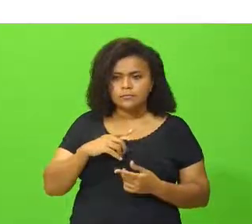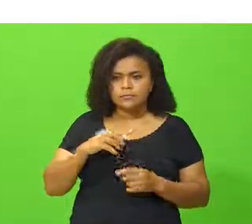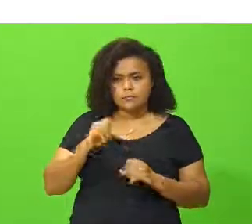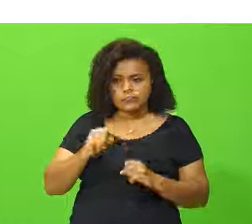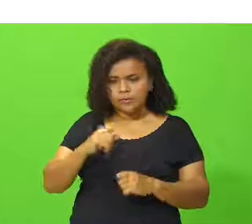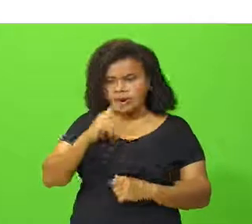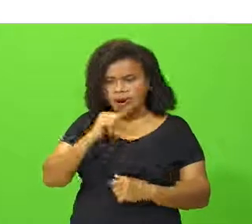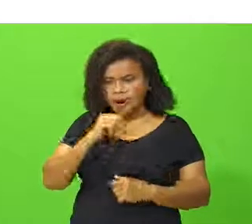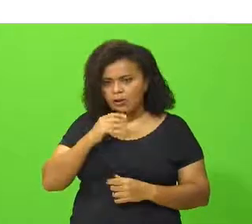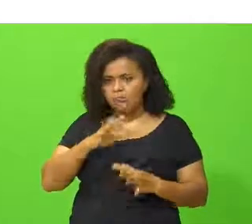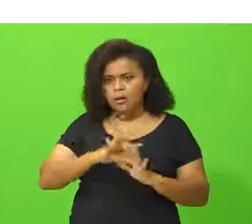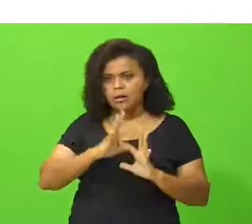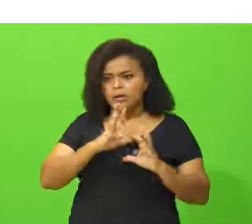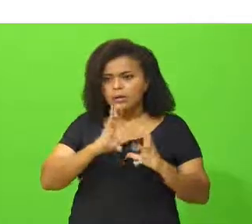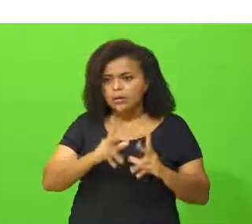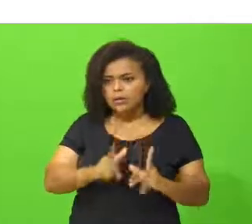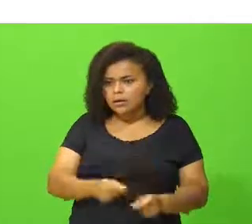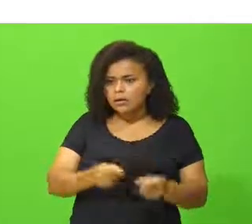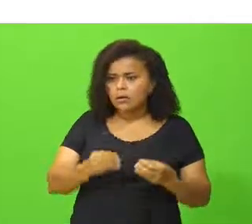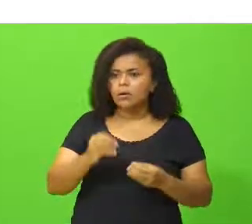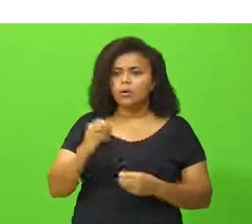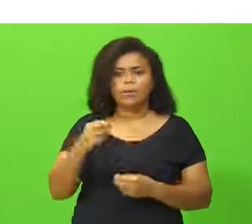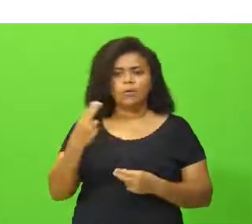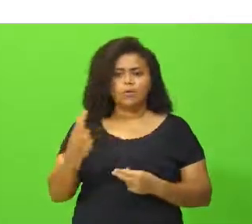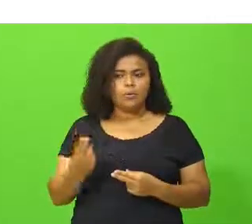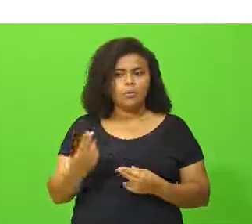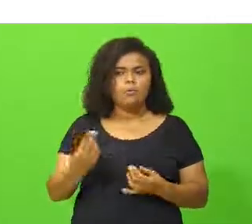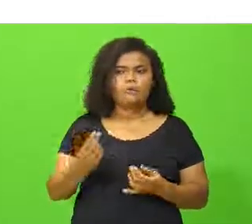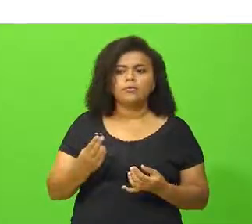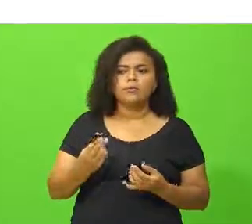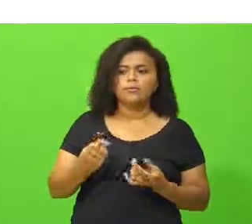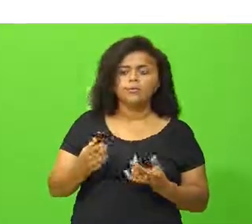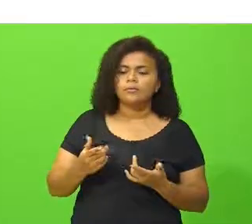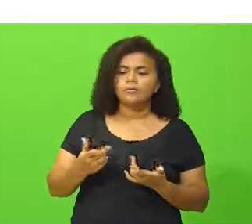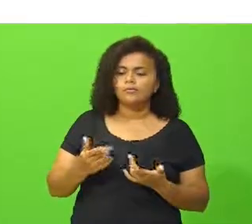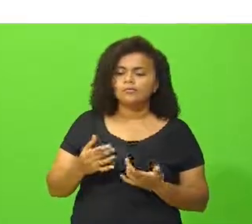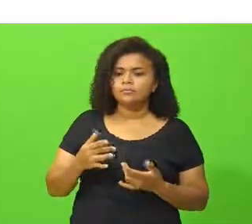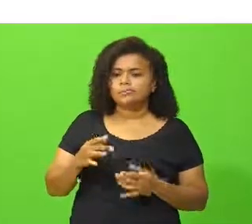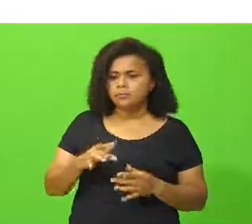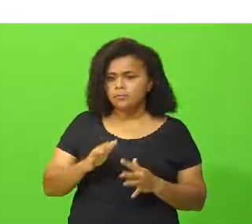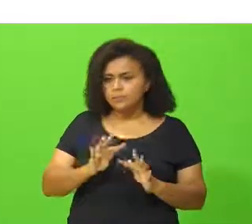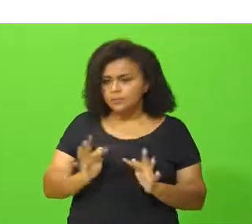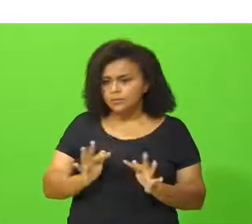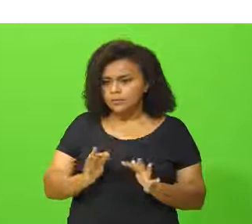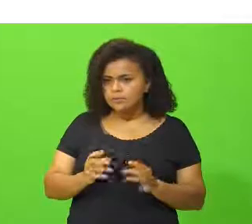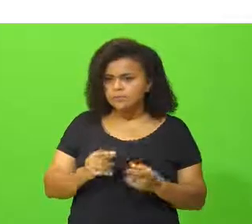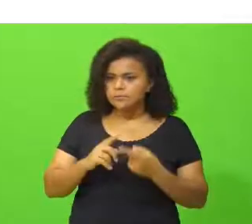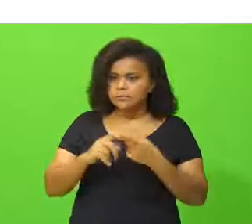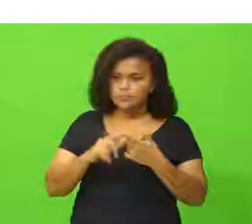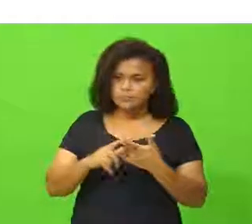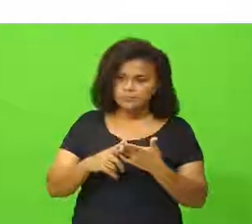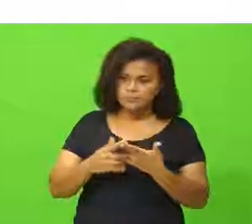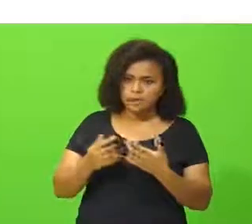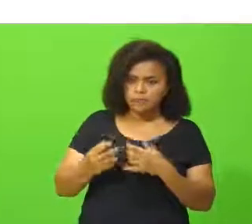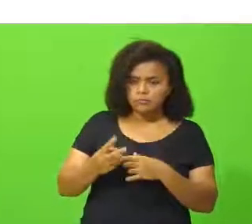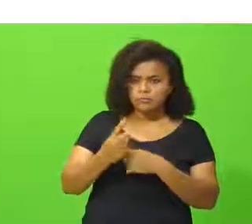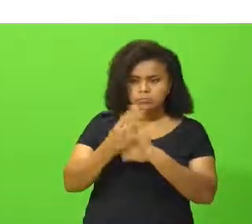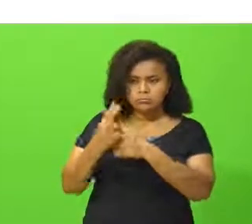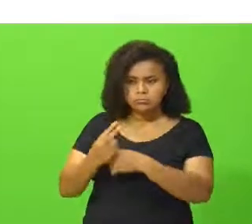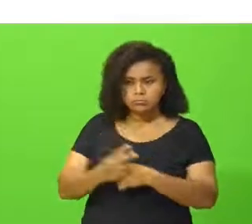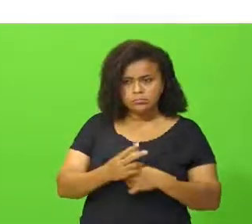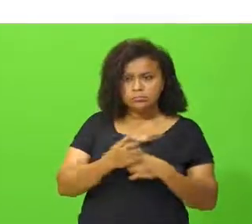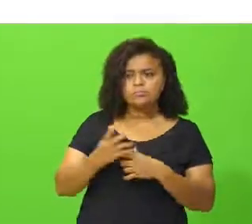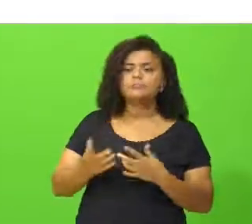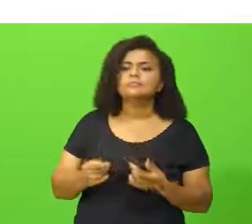da água e da própria qualidade de vida do cidadão nas cidades, né? No momento seguinte,